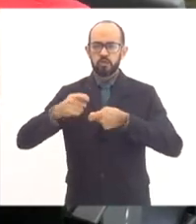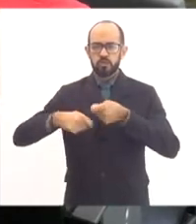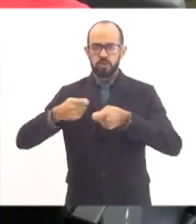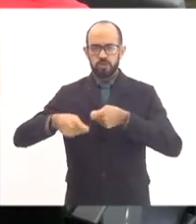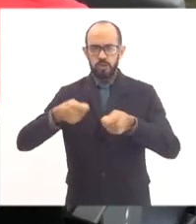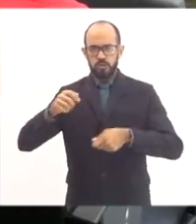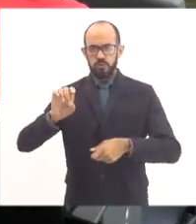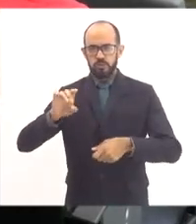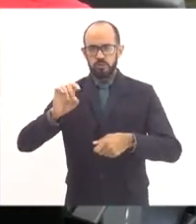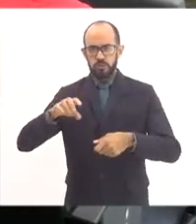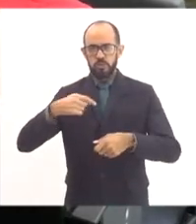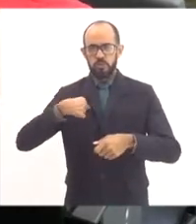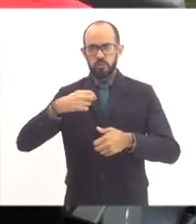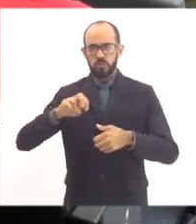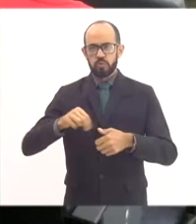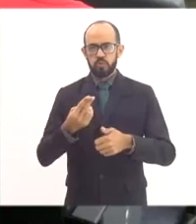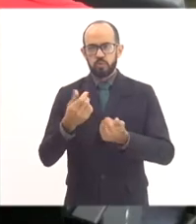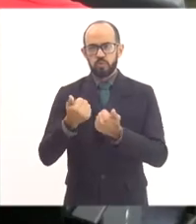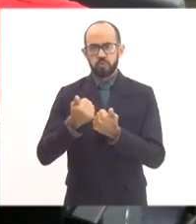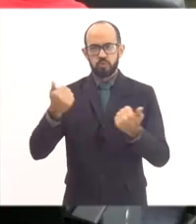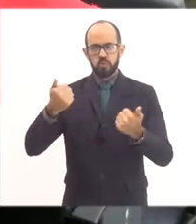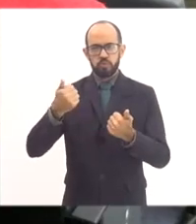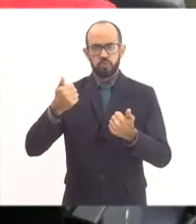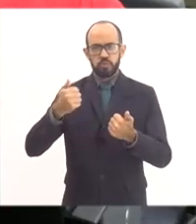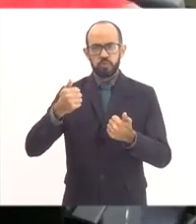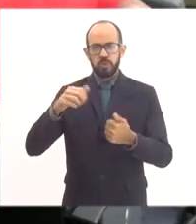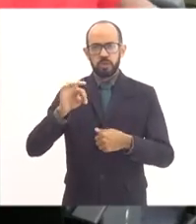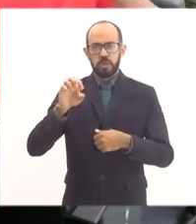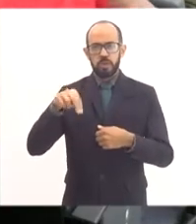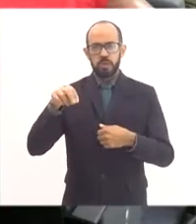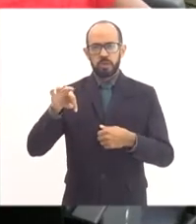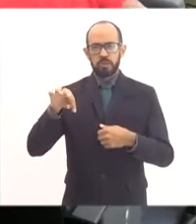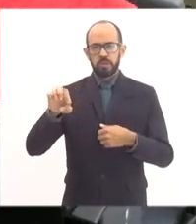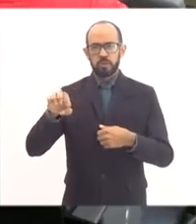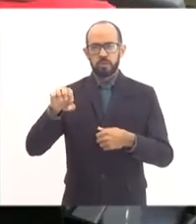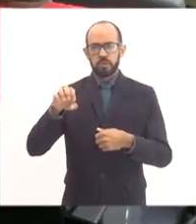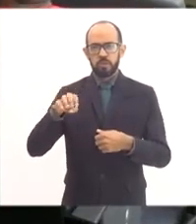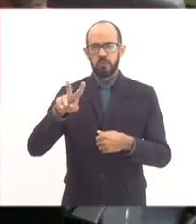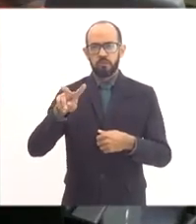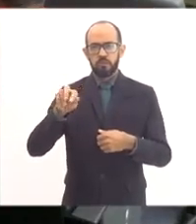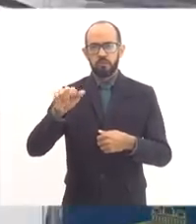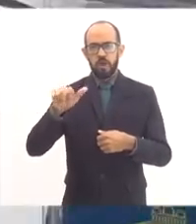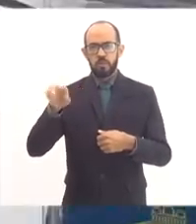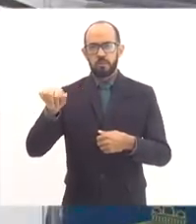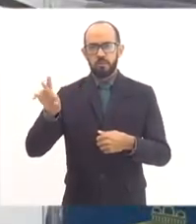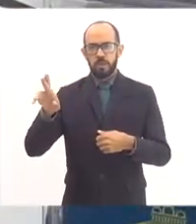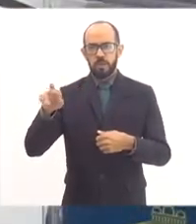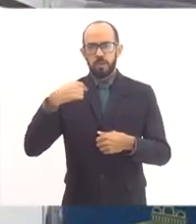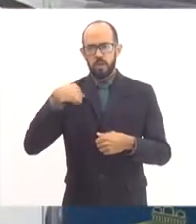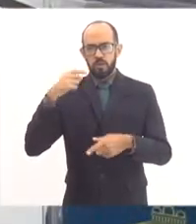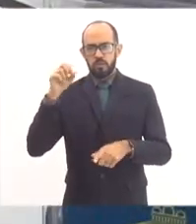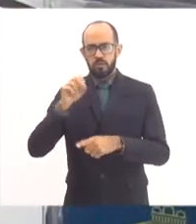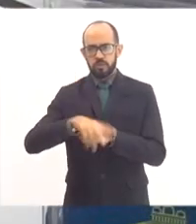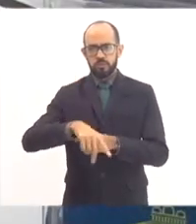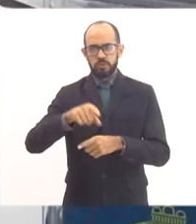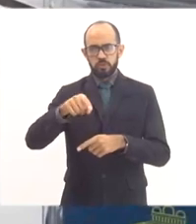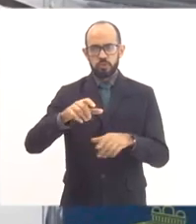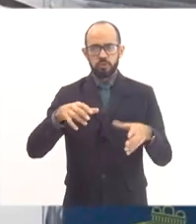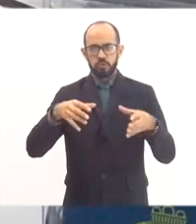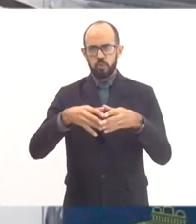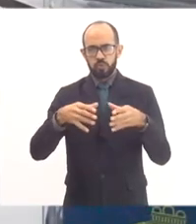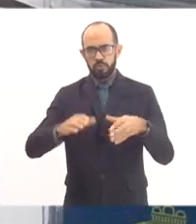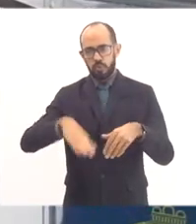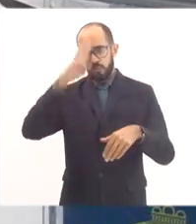especial. Sou subtenente Valber, entrei na corporação em 2002, tive esse prazer aí e